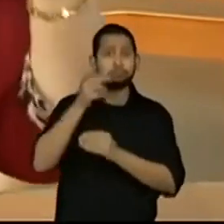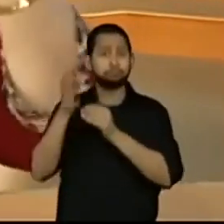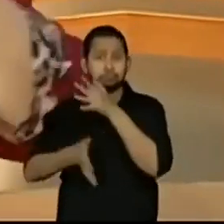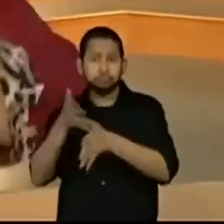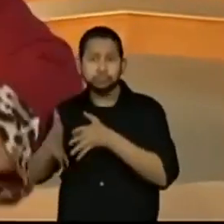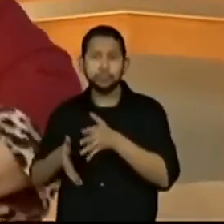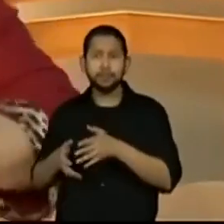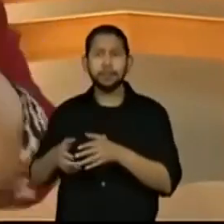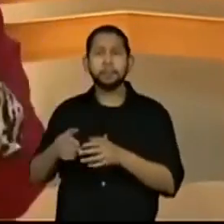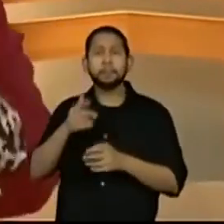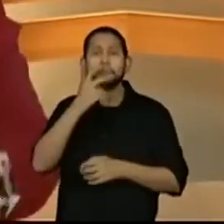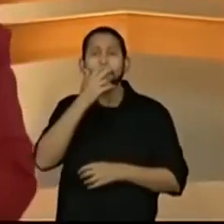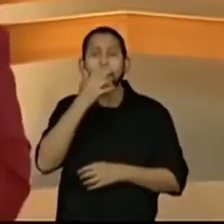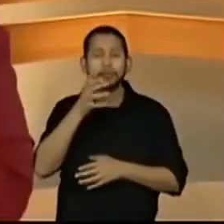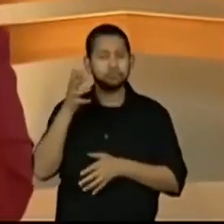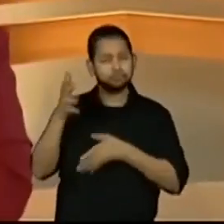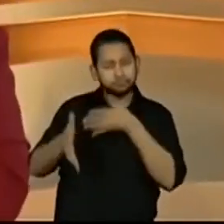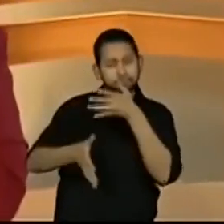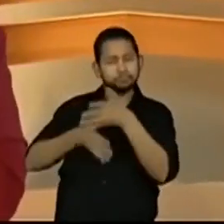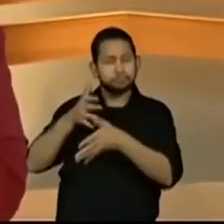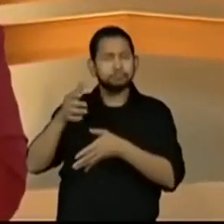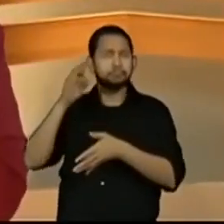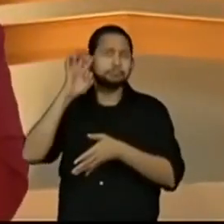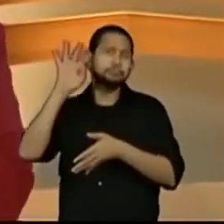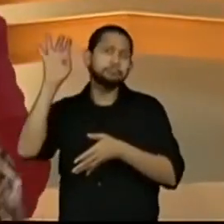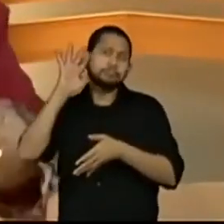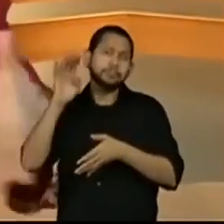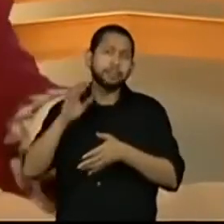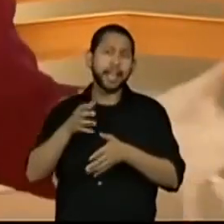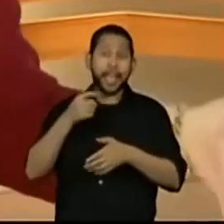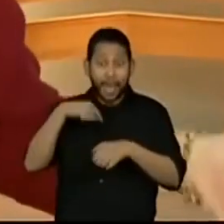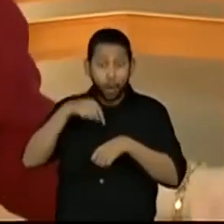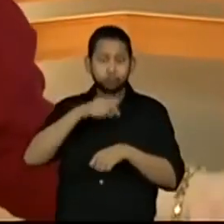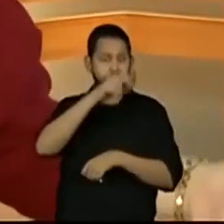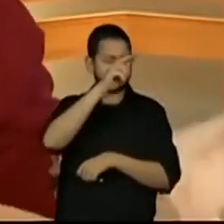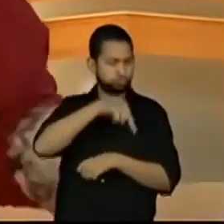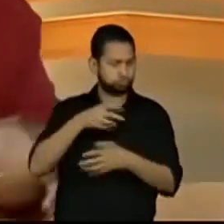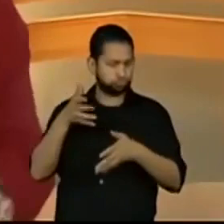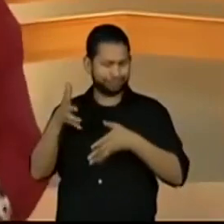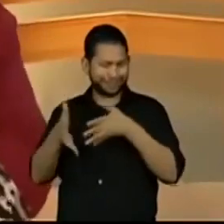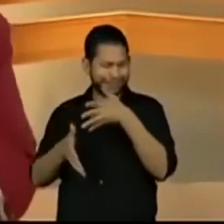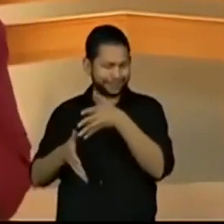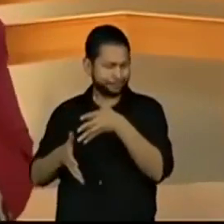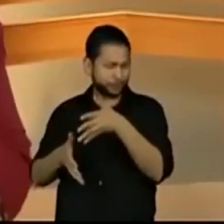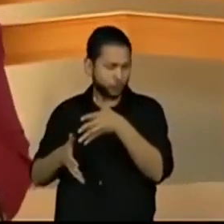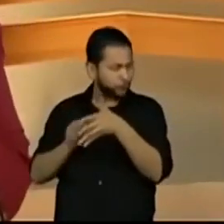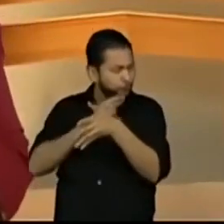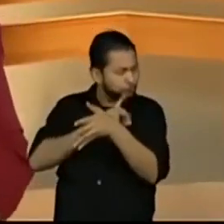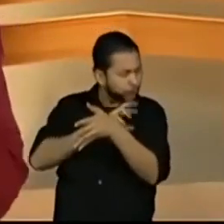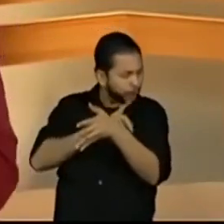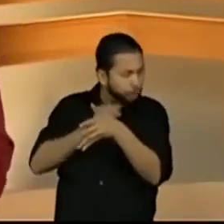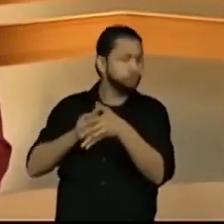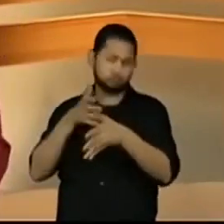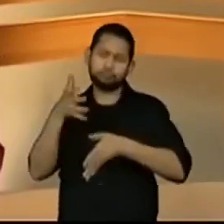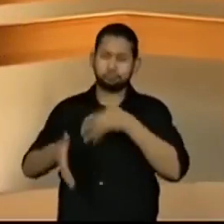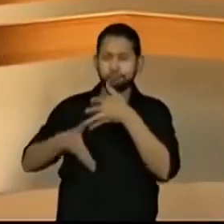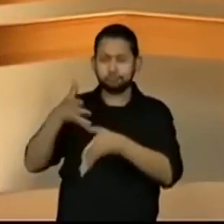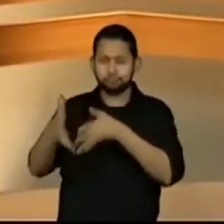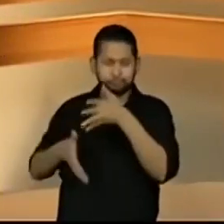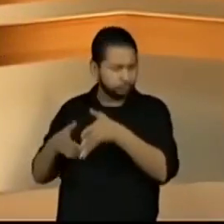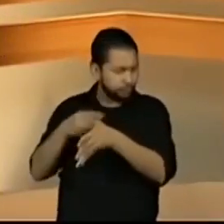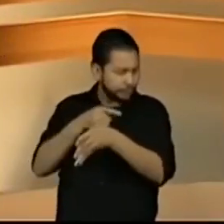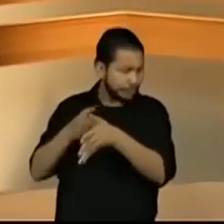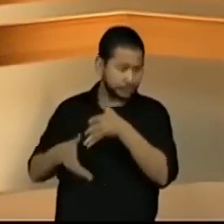leitura e também faço as minhas autocorreções, as minhas autoavaliações nessa leitura. Quanto mais